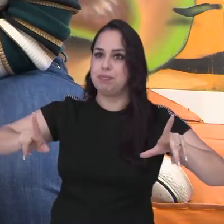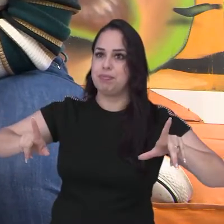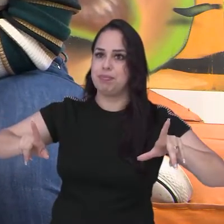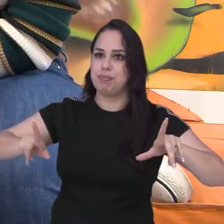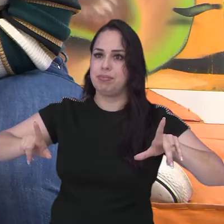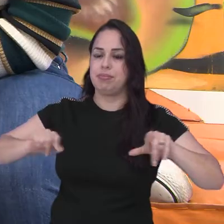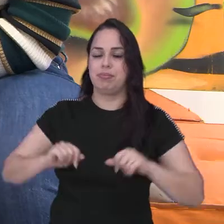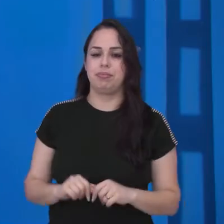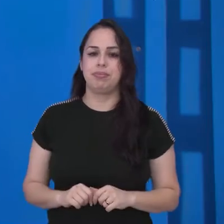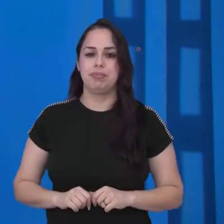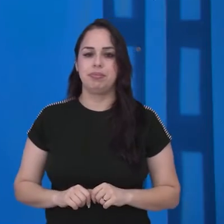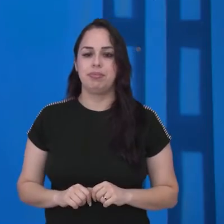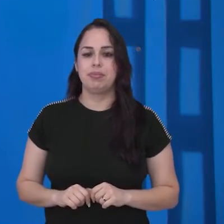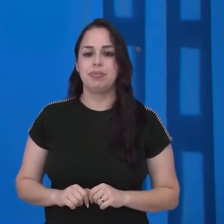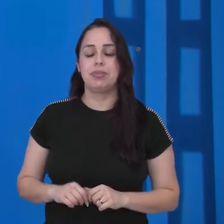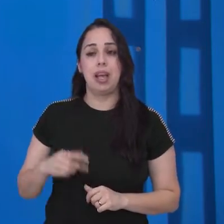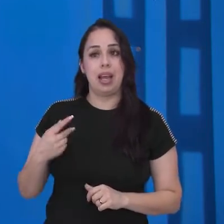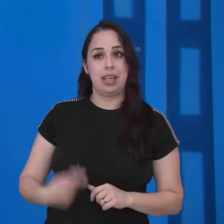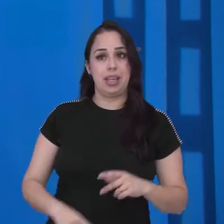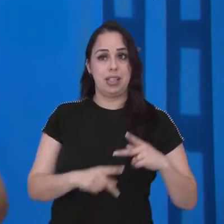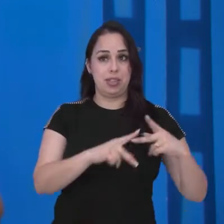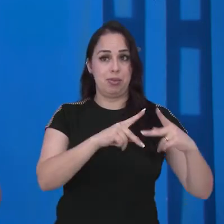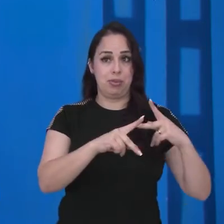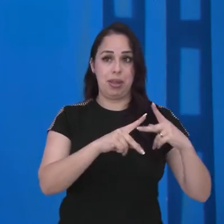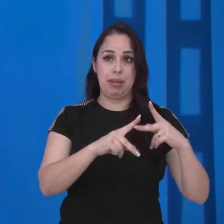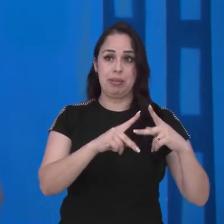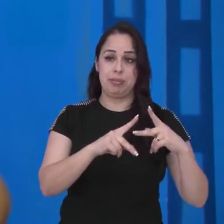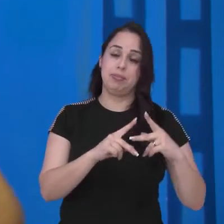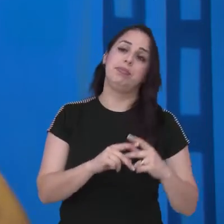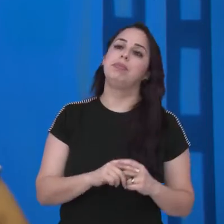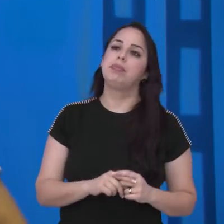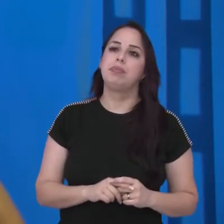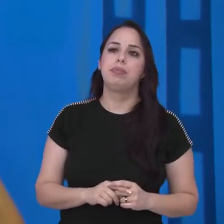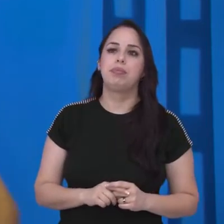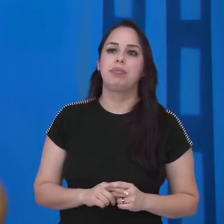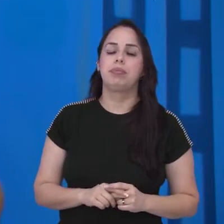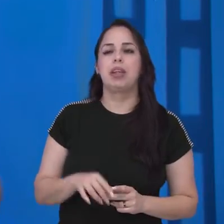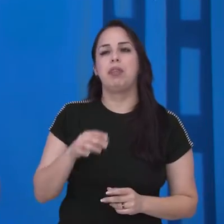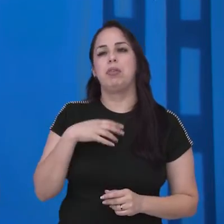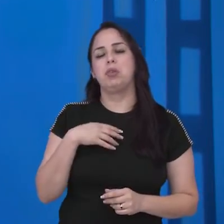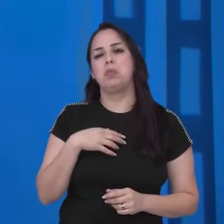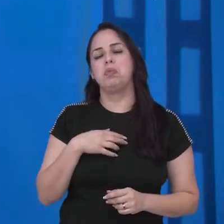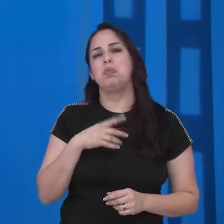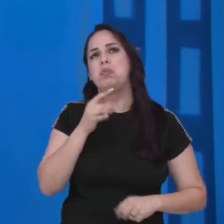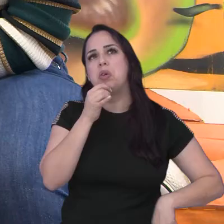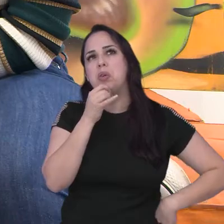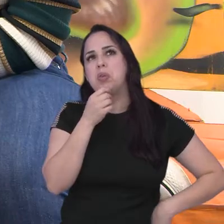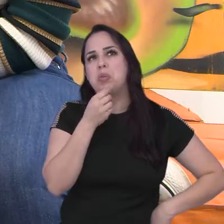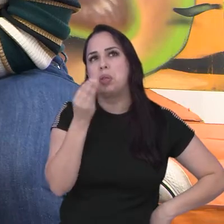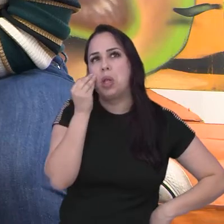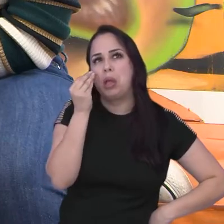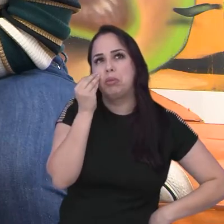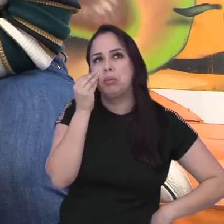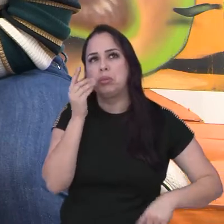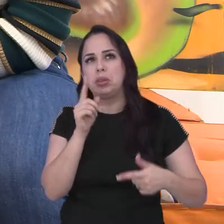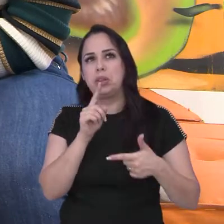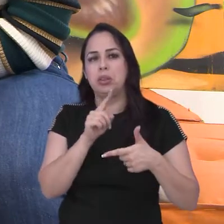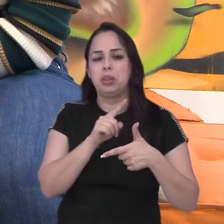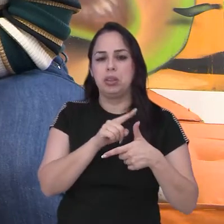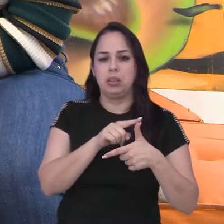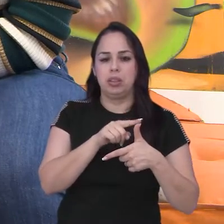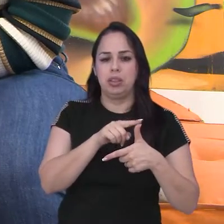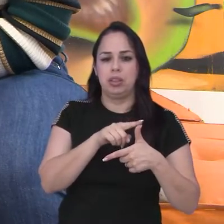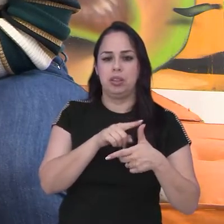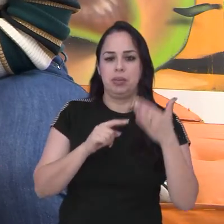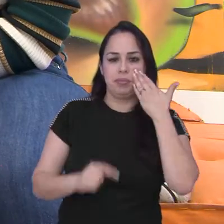contraste periferia e centro da cidade. Aqui em São José, a gente tem, eu vou chutar aqui, mas pra me lembrar. Então, Batalha Rinha